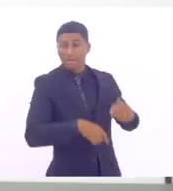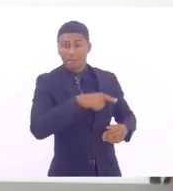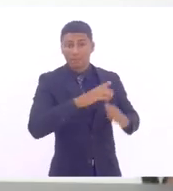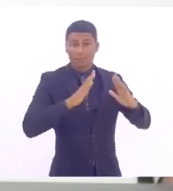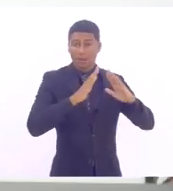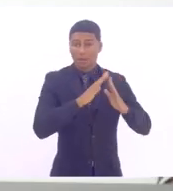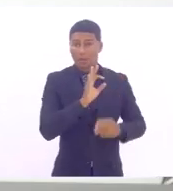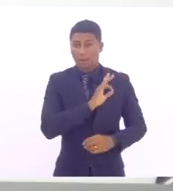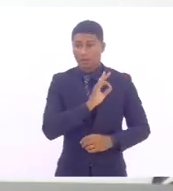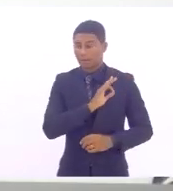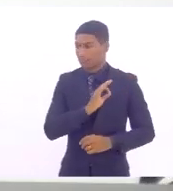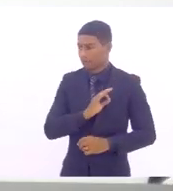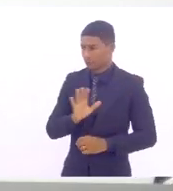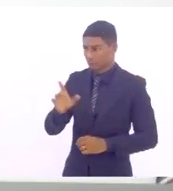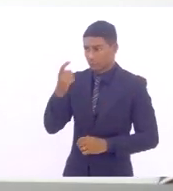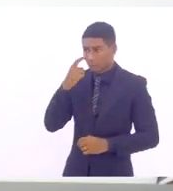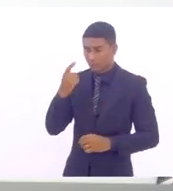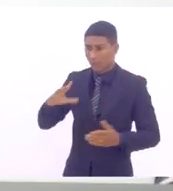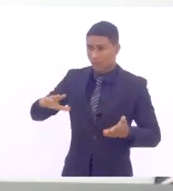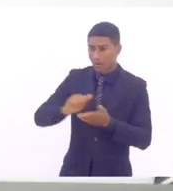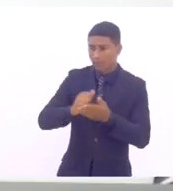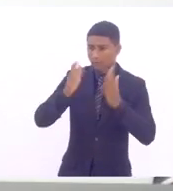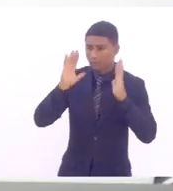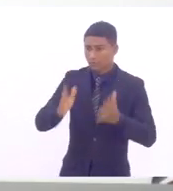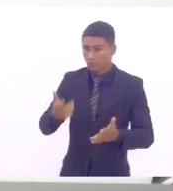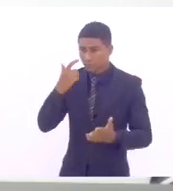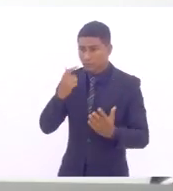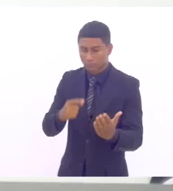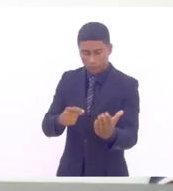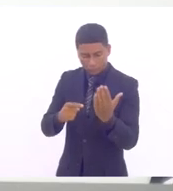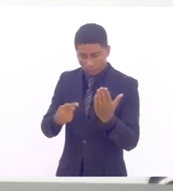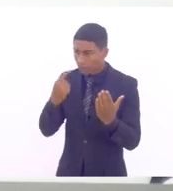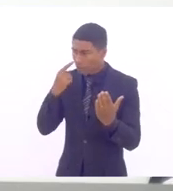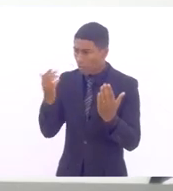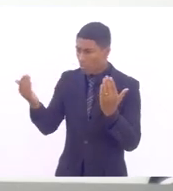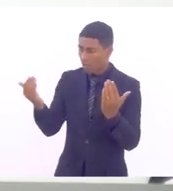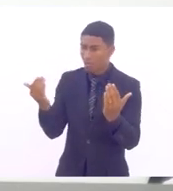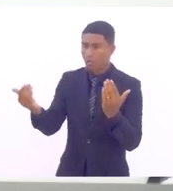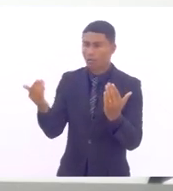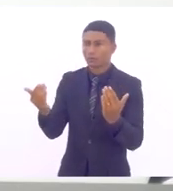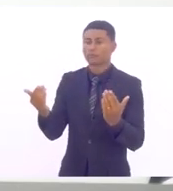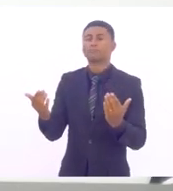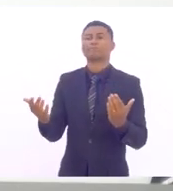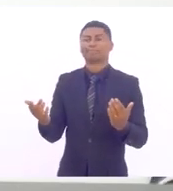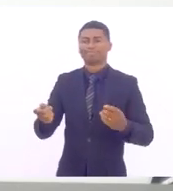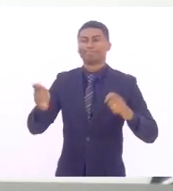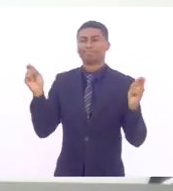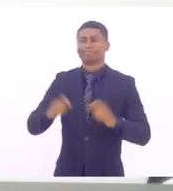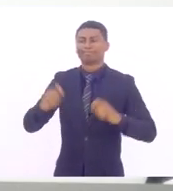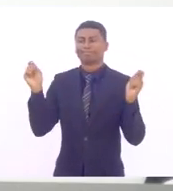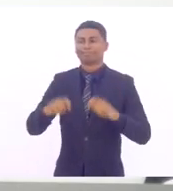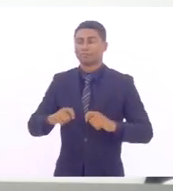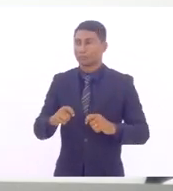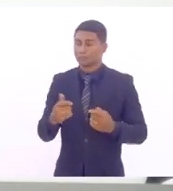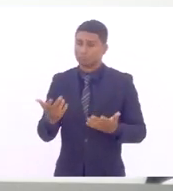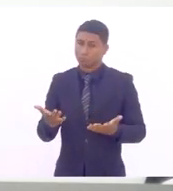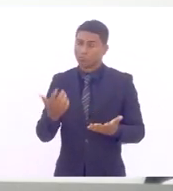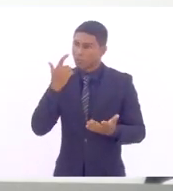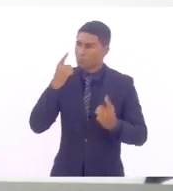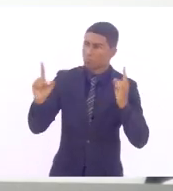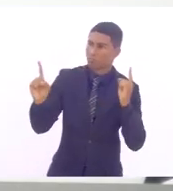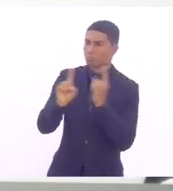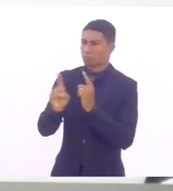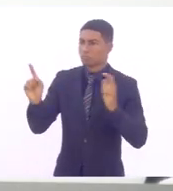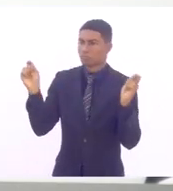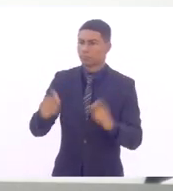tivermos esse cadastro em mãos, isso facilita e agiliza muito a resposta de todo o Estado com relação a essa